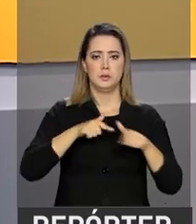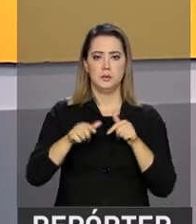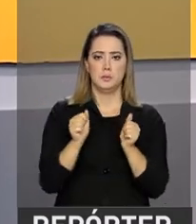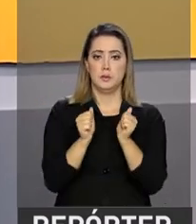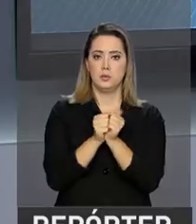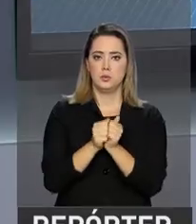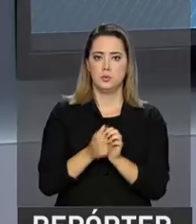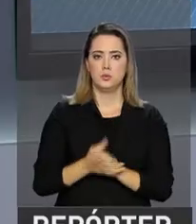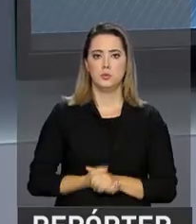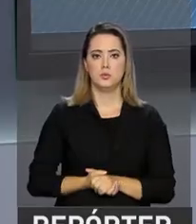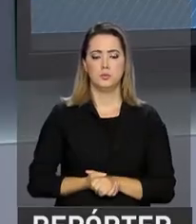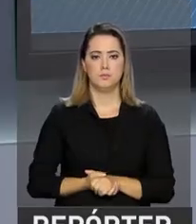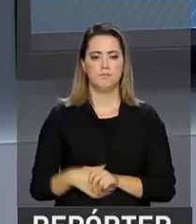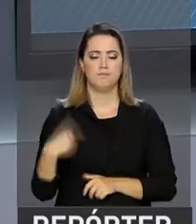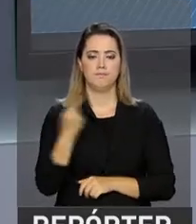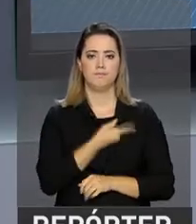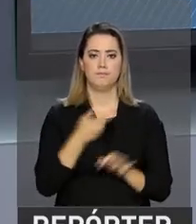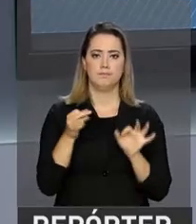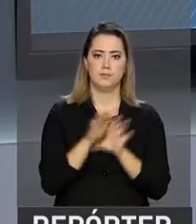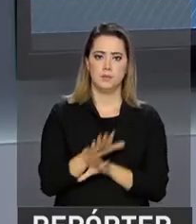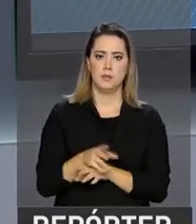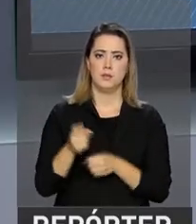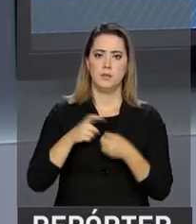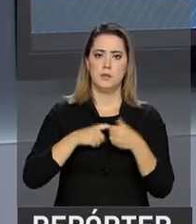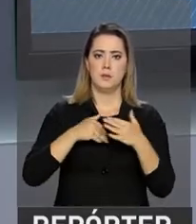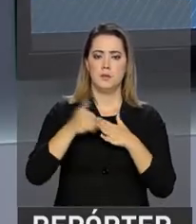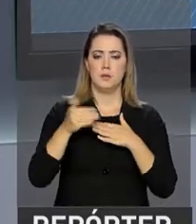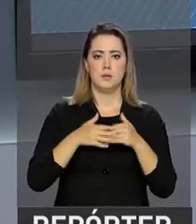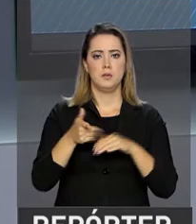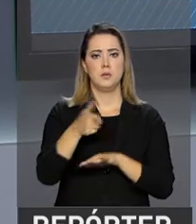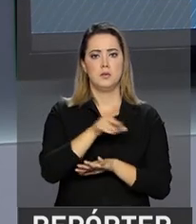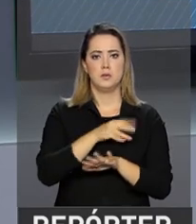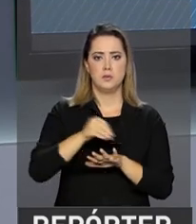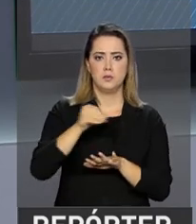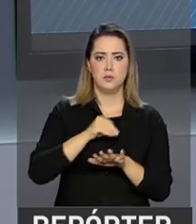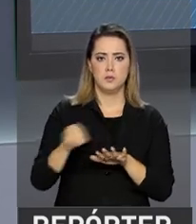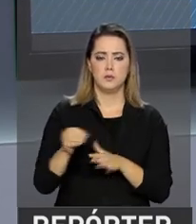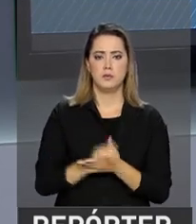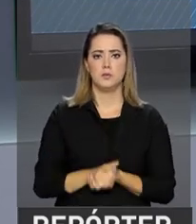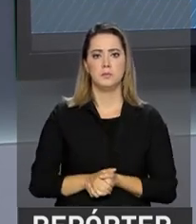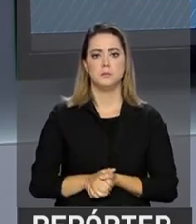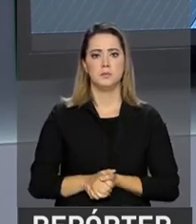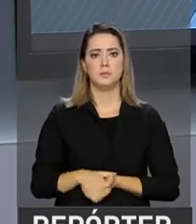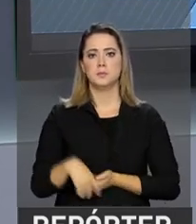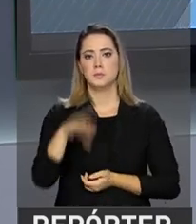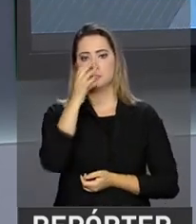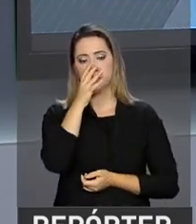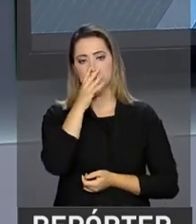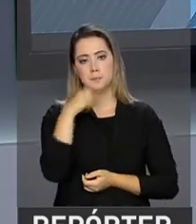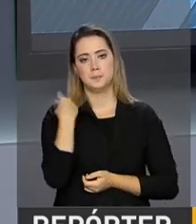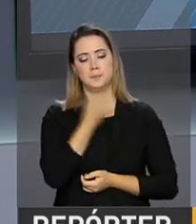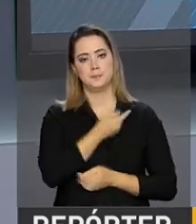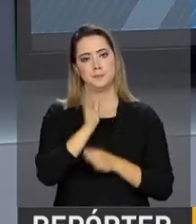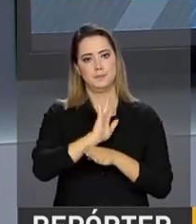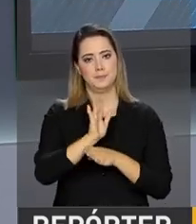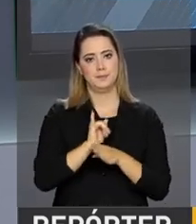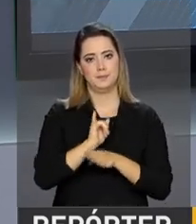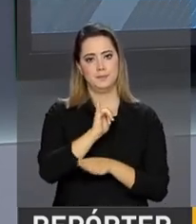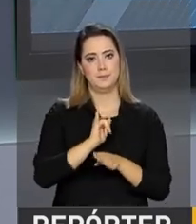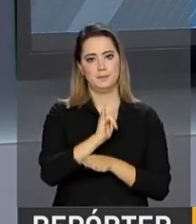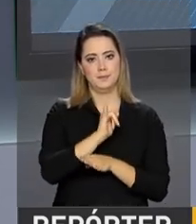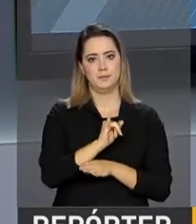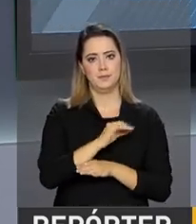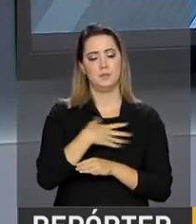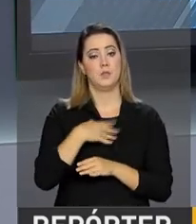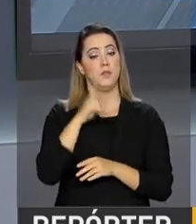estaduais. E nós ficamos por aqui, voltamos a qualquer momento com outras informações. Acompanhe nossa programação também